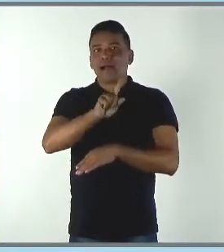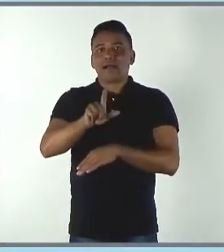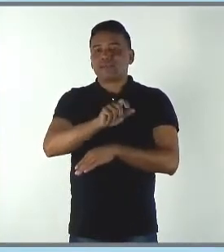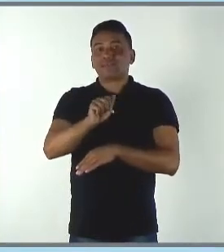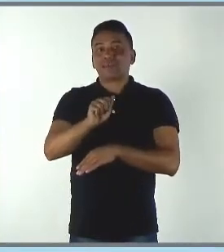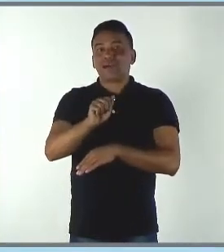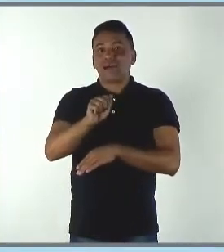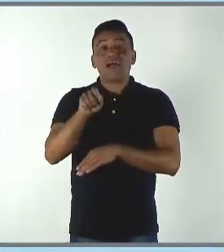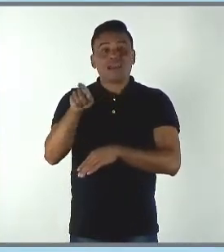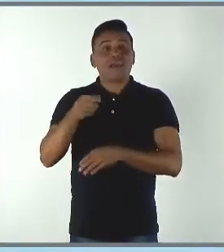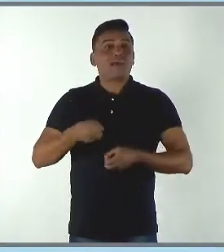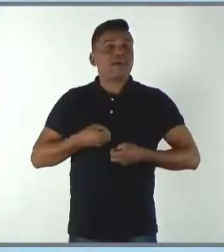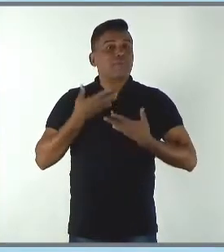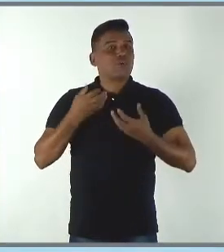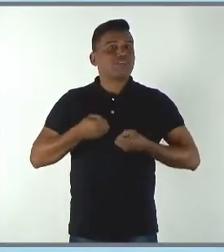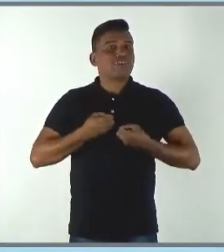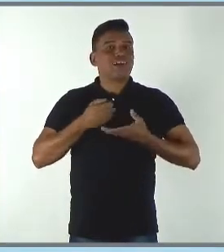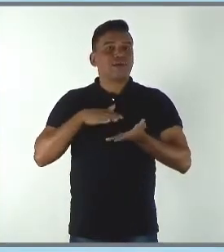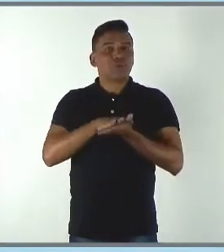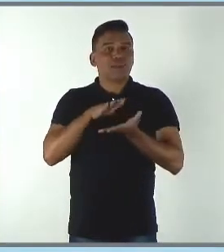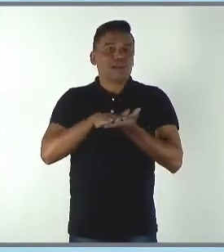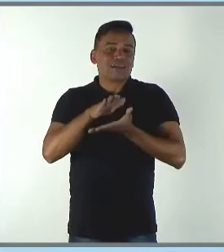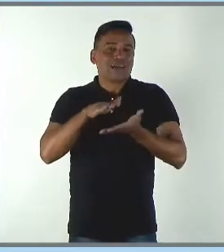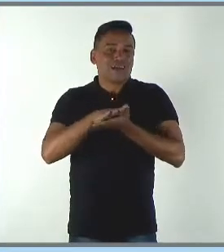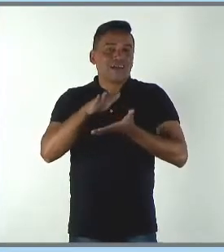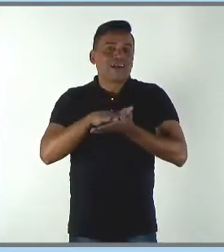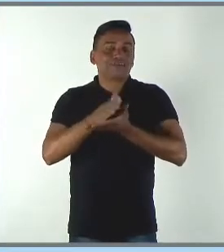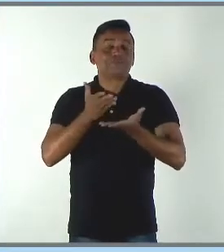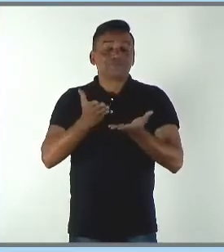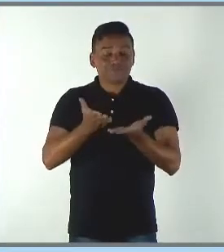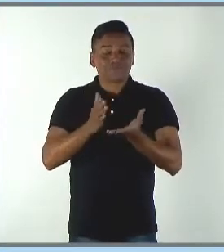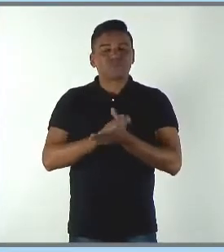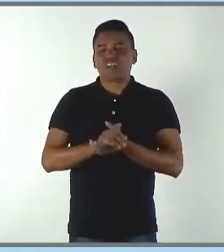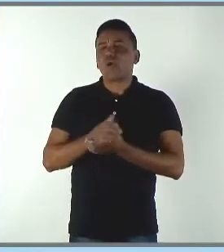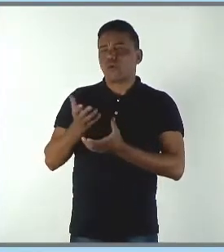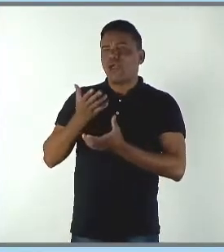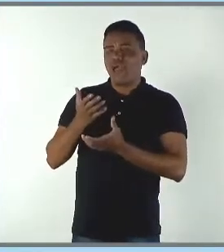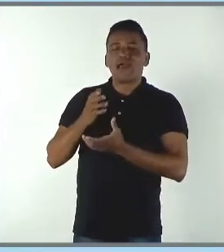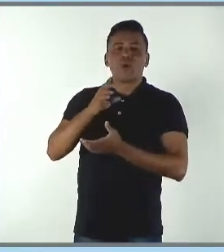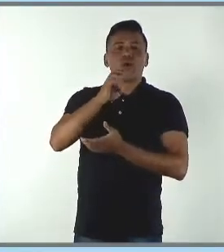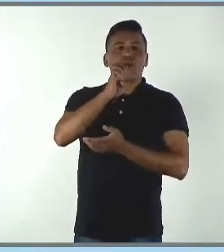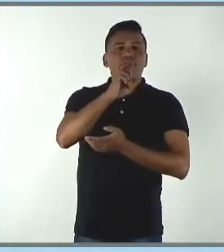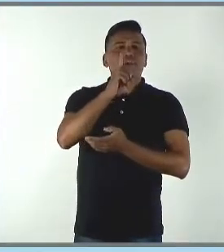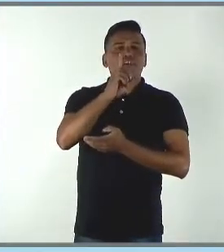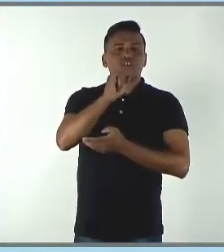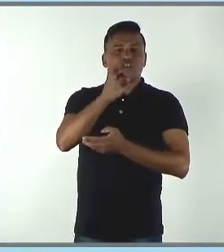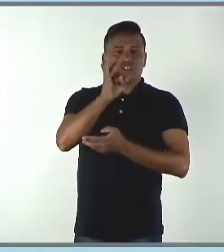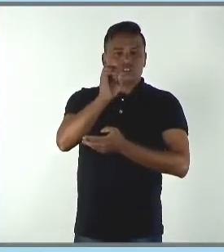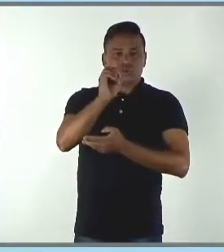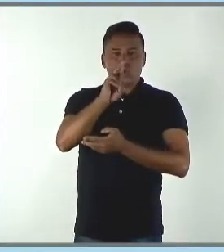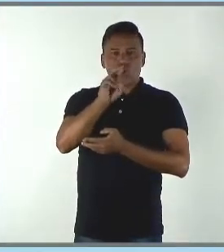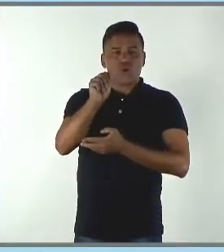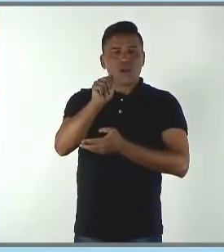poesia. Lembro claramente disso, né? A Masa disse, eu quero ser uma editora de poesia. Então, isso, aí